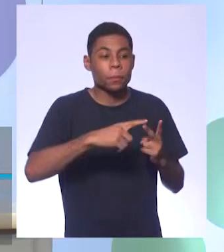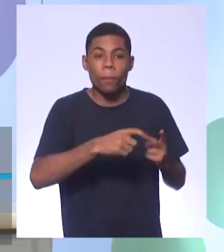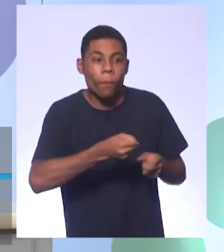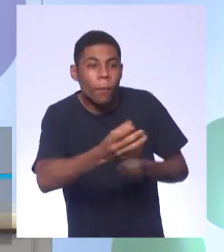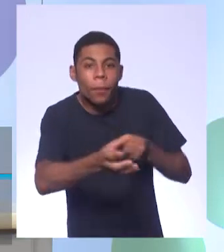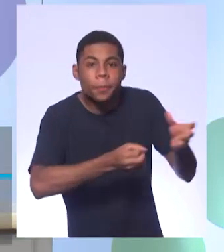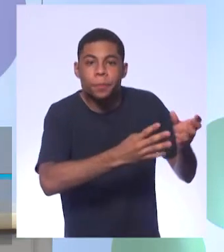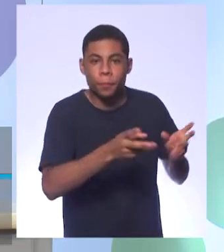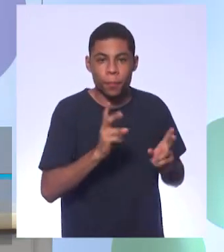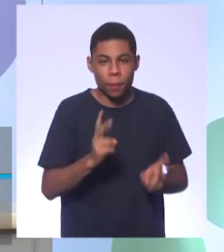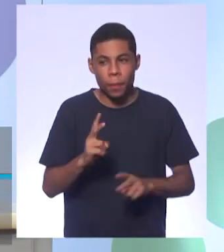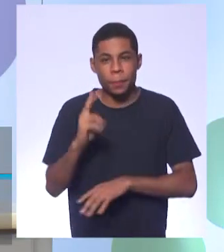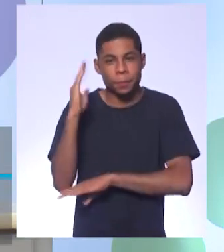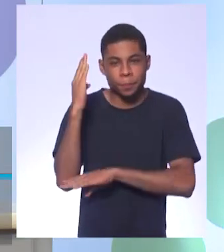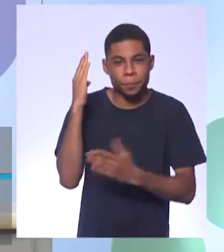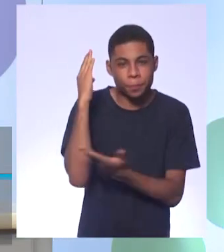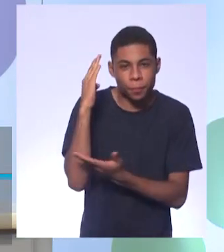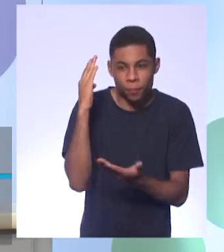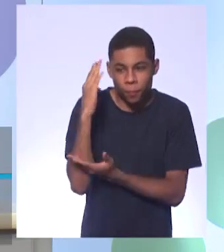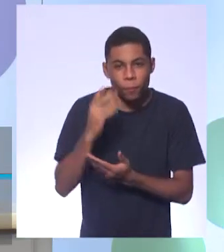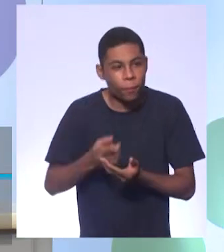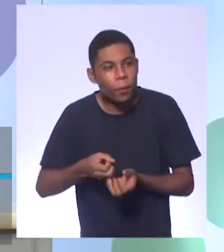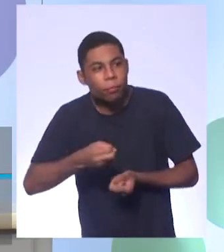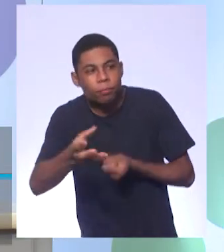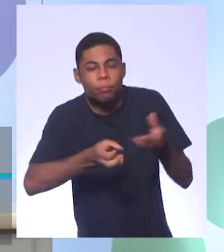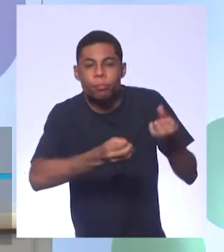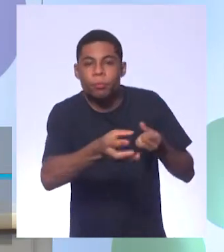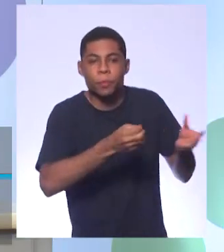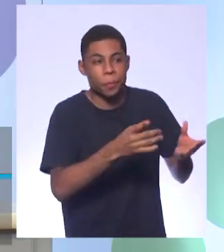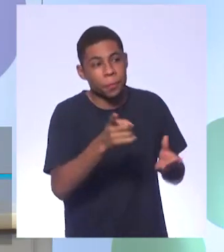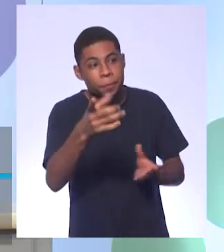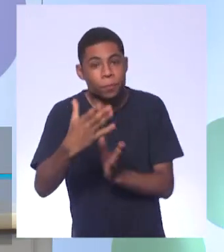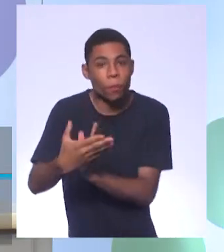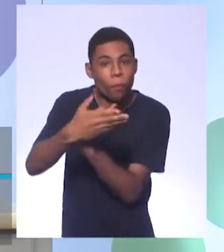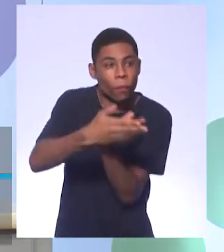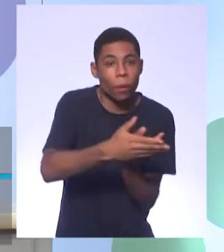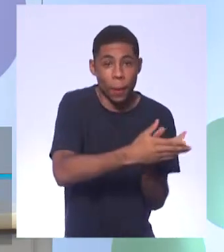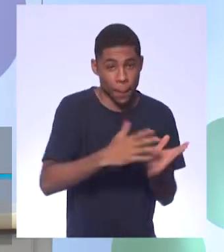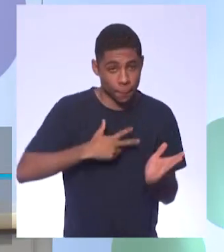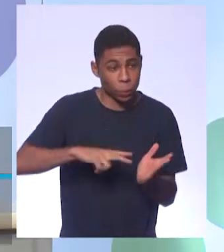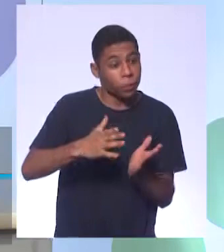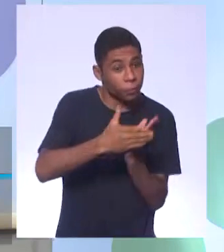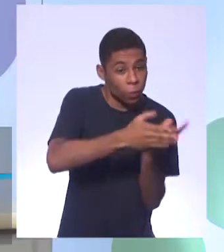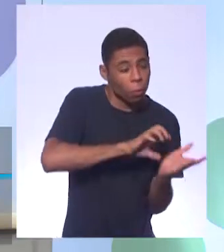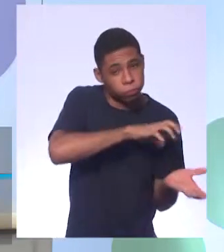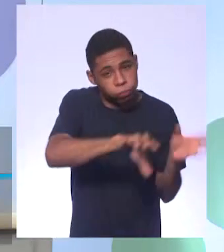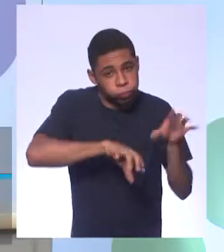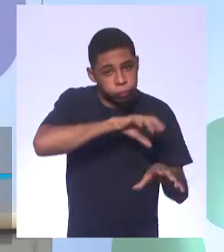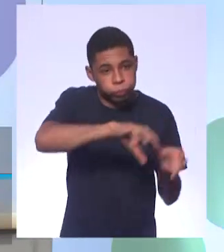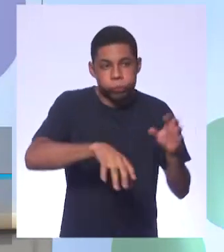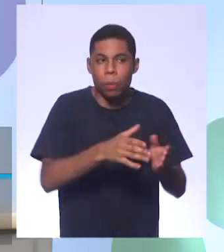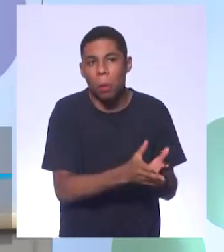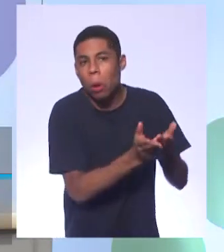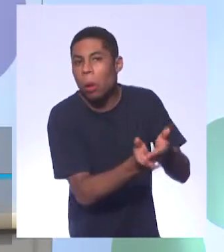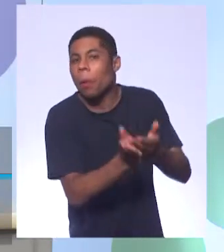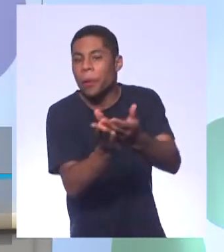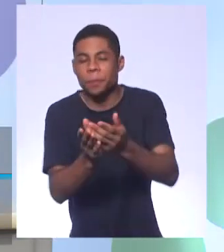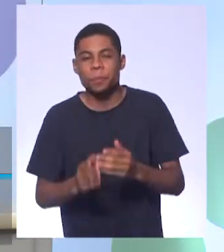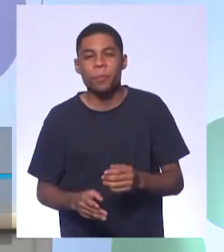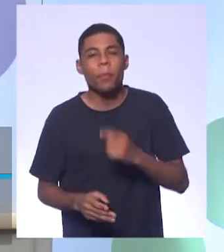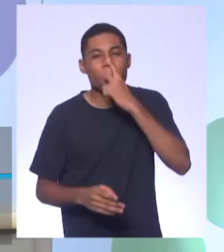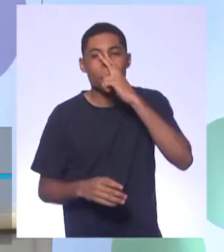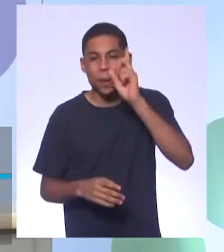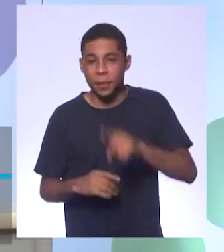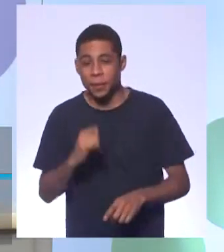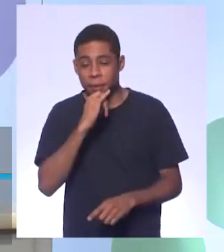distribuição do pau-brasil, né? A madeira ficava ali aguardando navios portugueses chegarem e sair. Aí fica aquela coisa do foi namorar, perdeu o lugar, né, professor